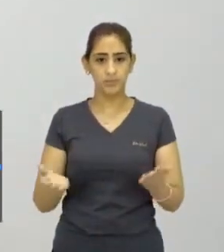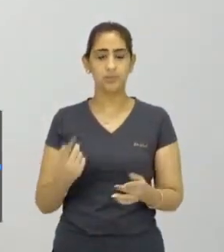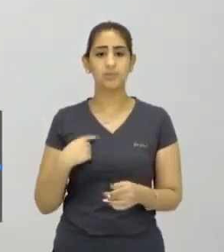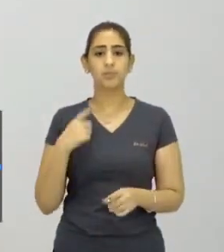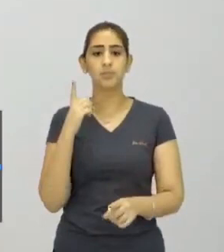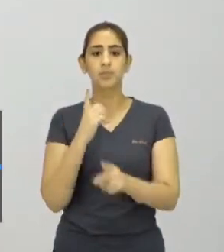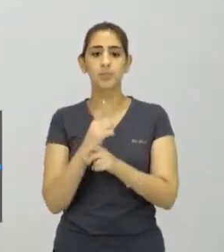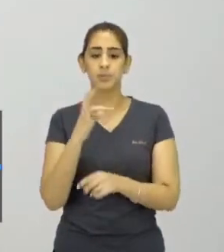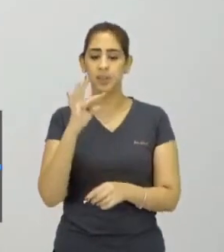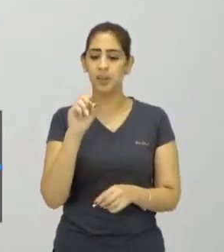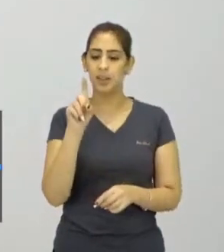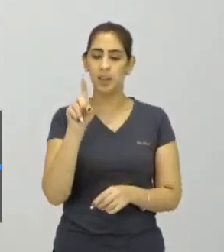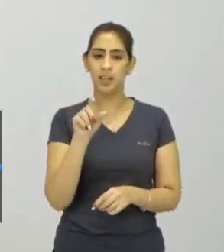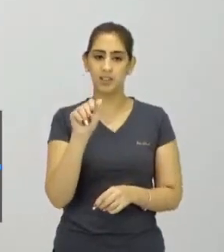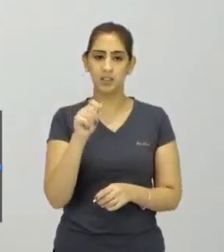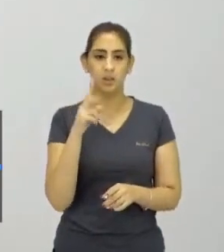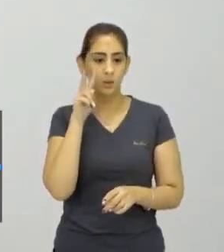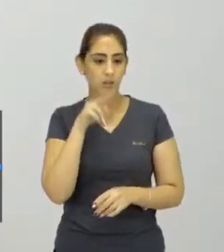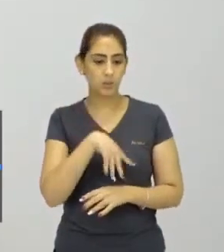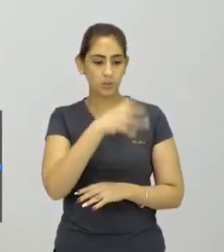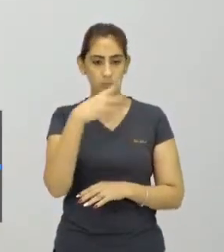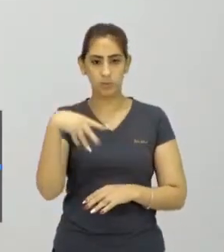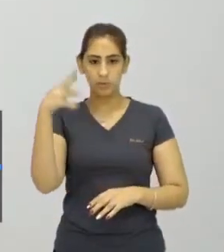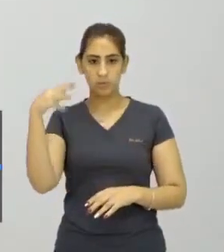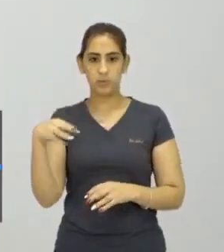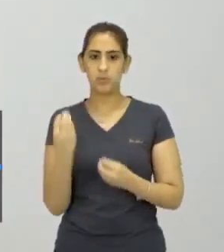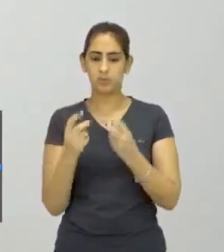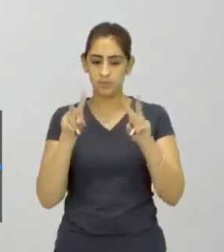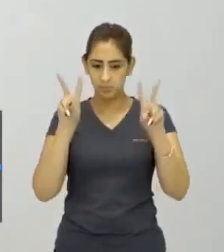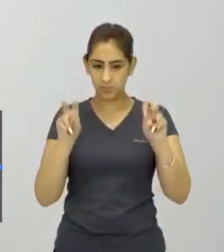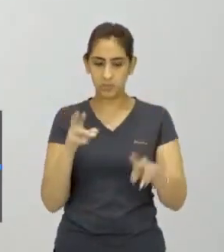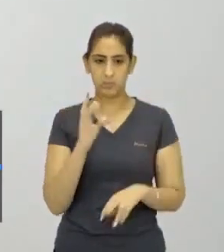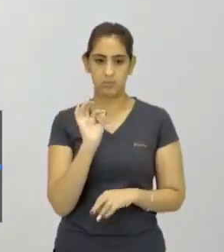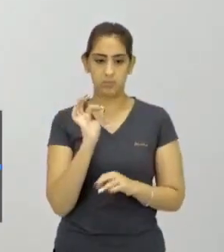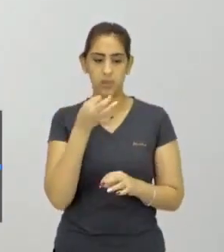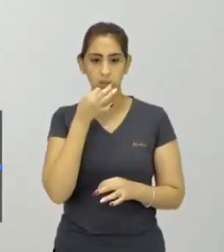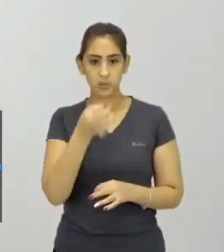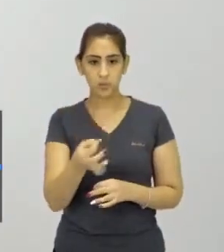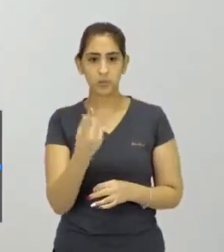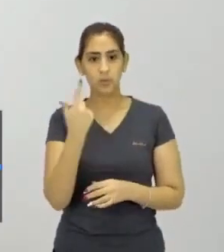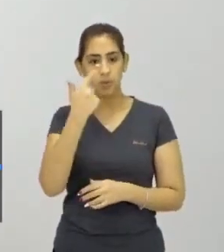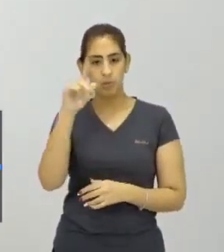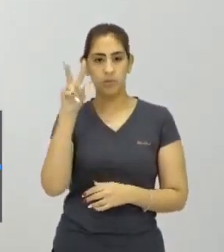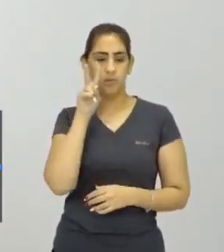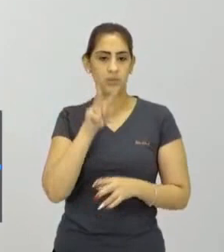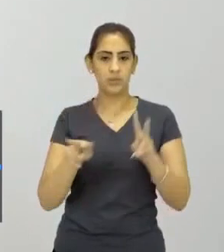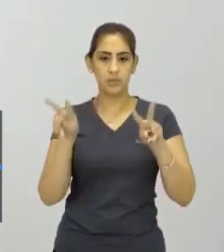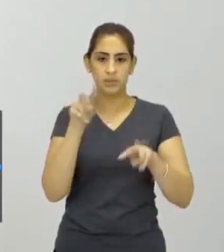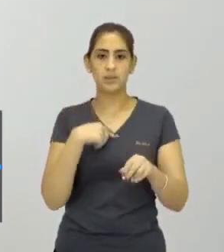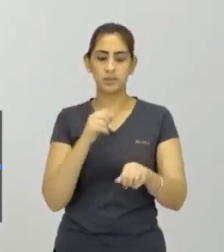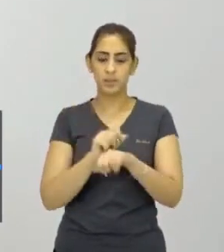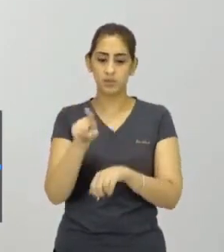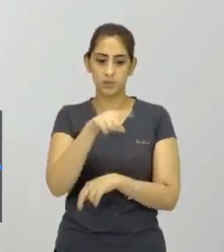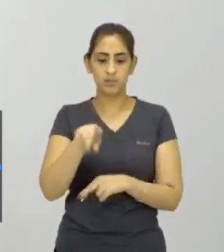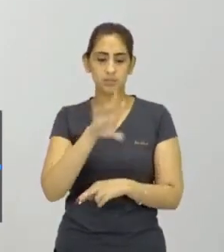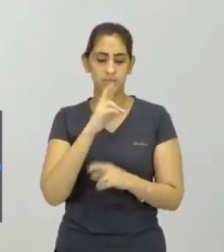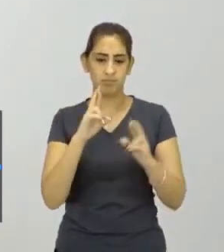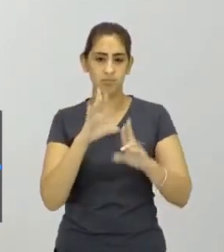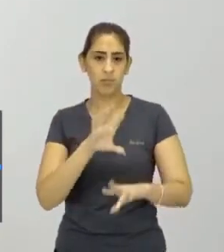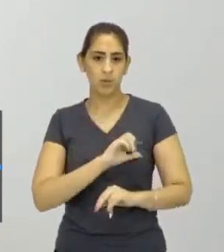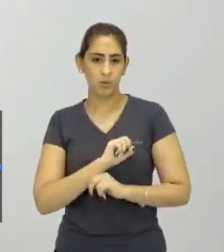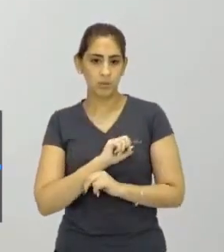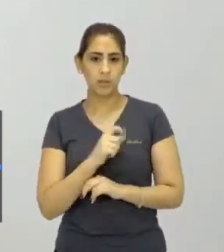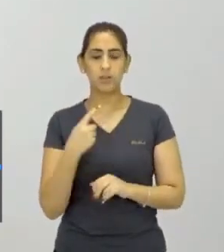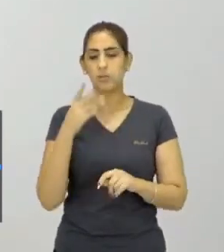descobrir taxa, olhando o gráfico. É o mesmo assunto, só que de uma outra visão. Legal, né? Espero mesmo que tenha gostado. Então não esqueça de